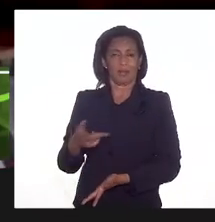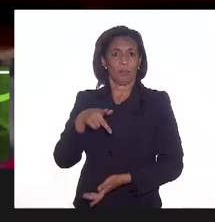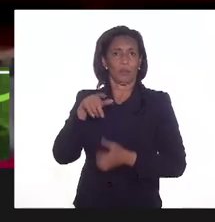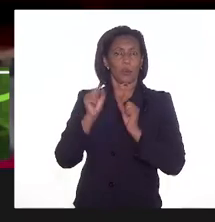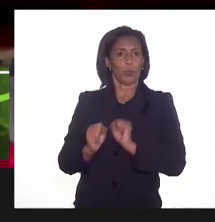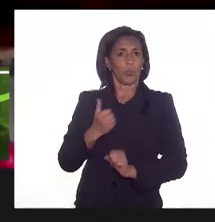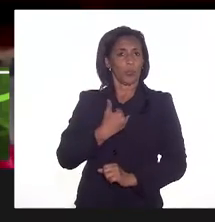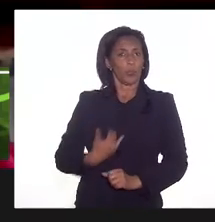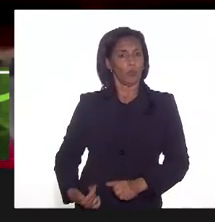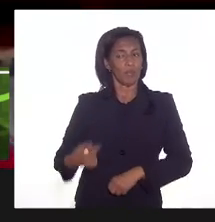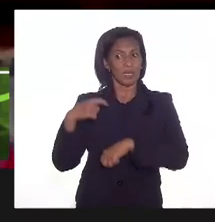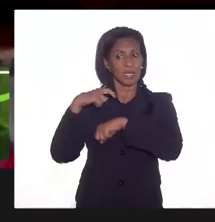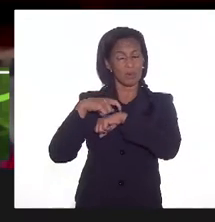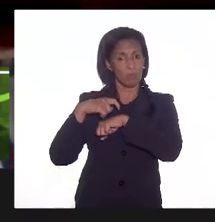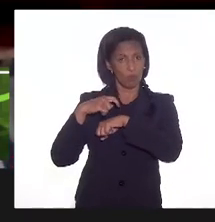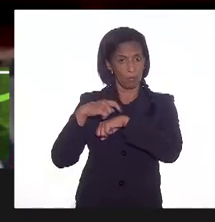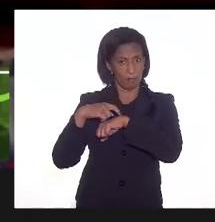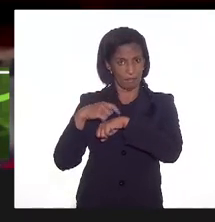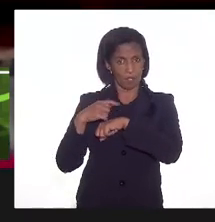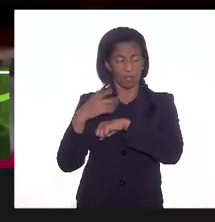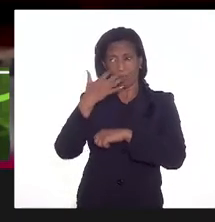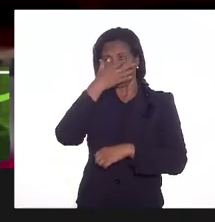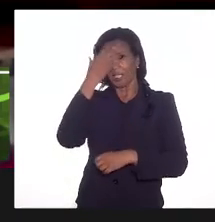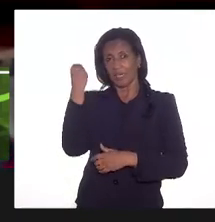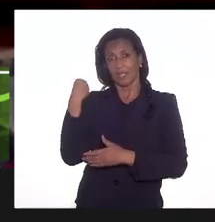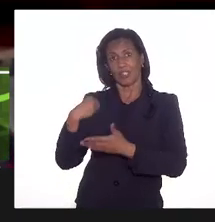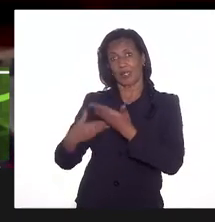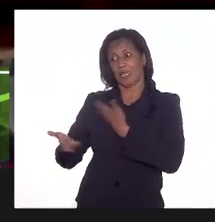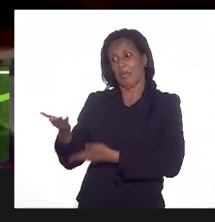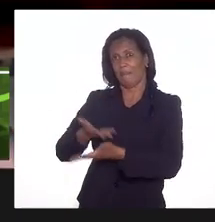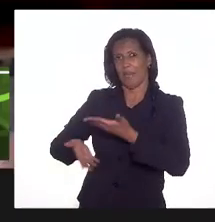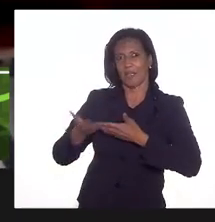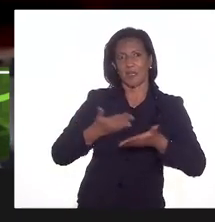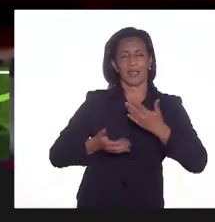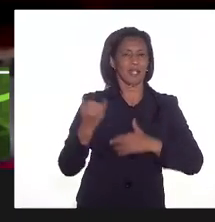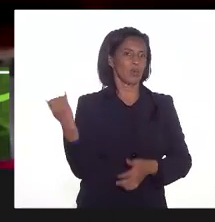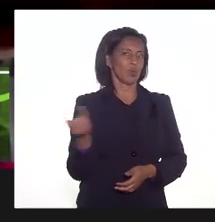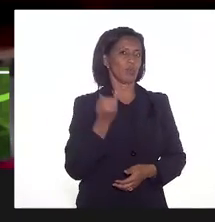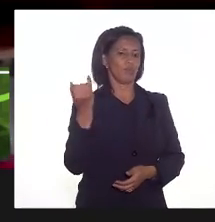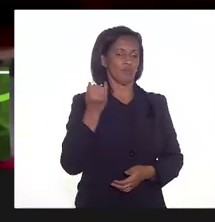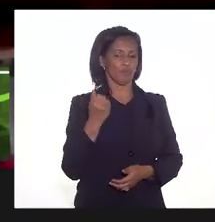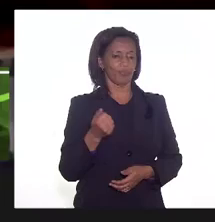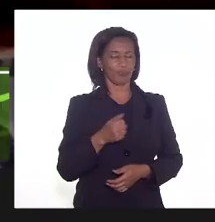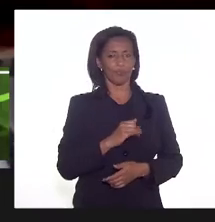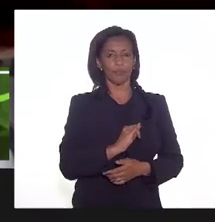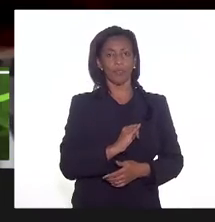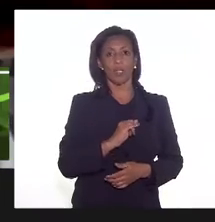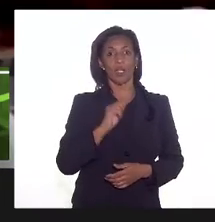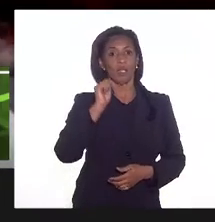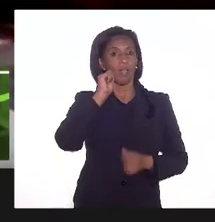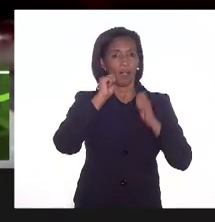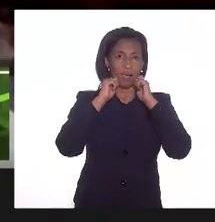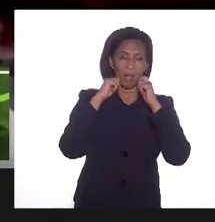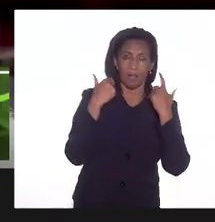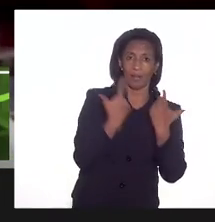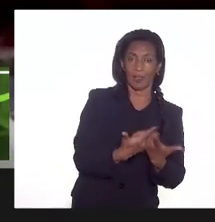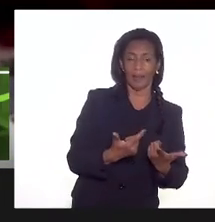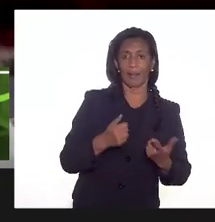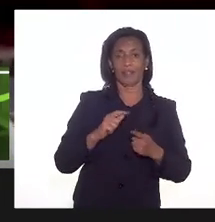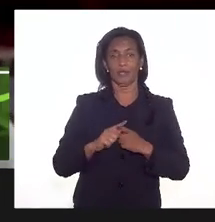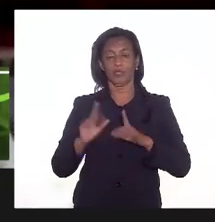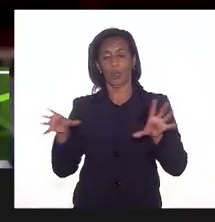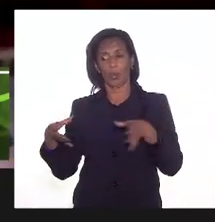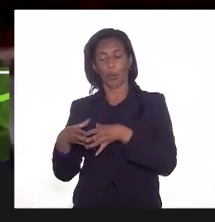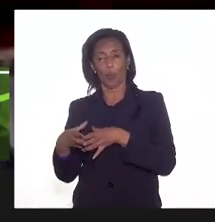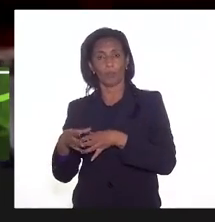é nesse momento que a gente diz que essa parceria é fundamental comissão de cultura da LERJ com o legislativo a